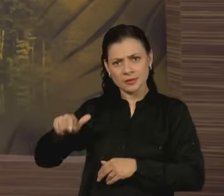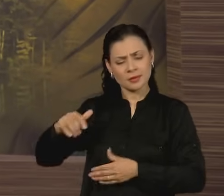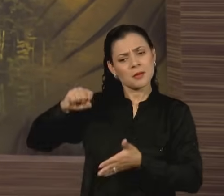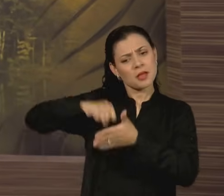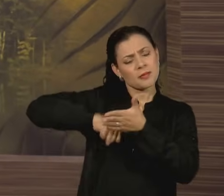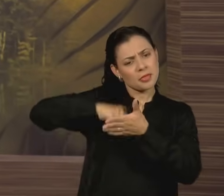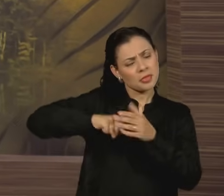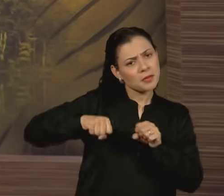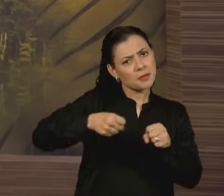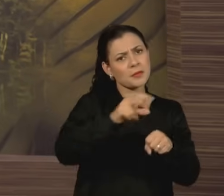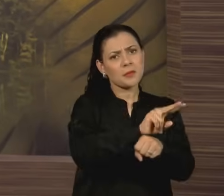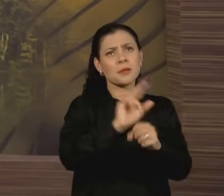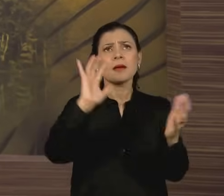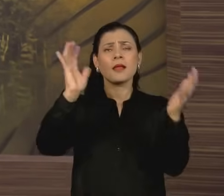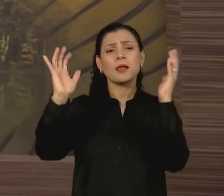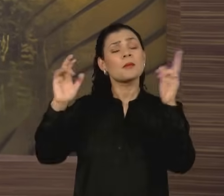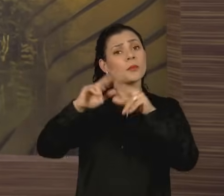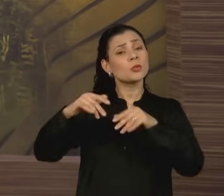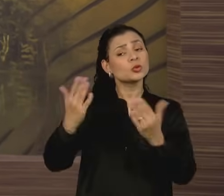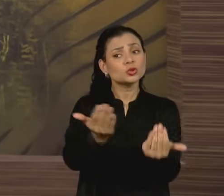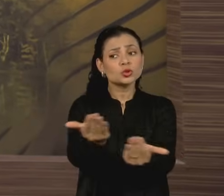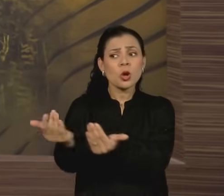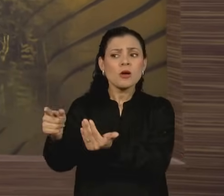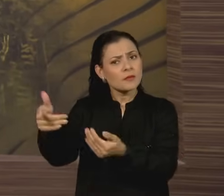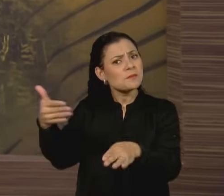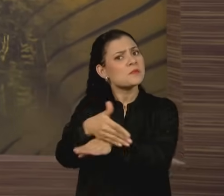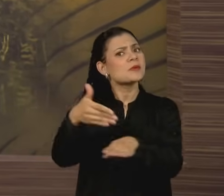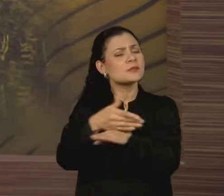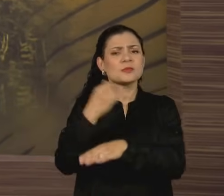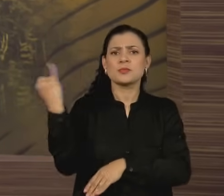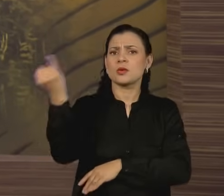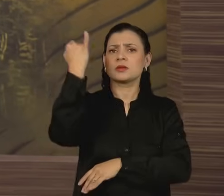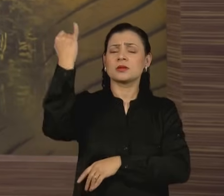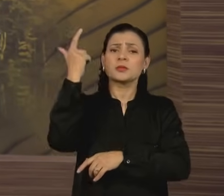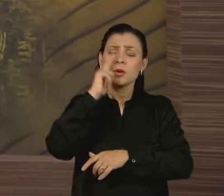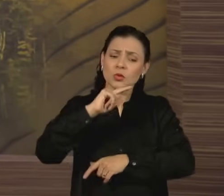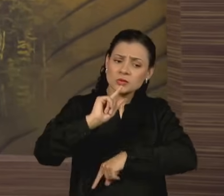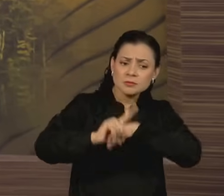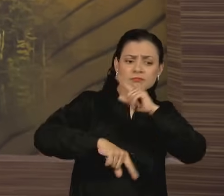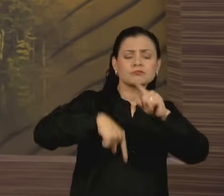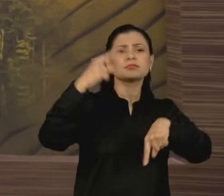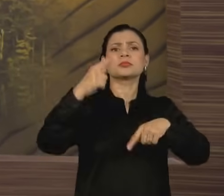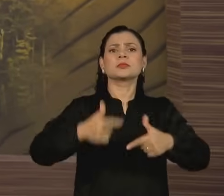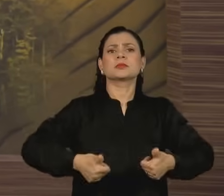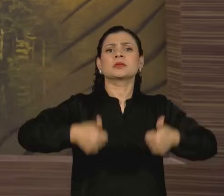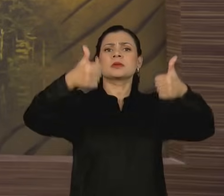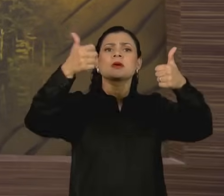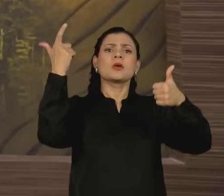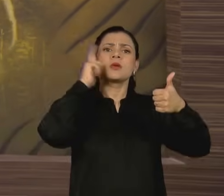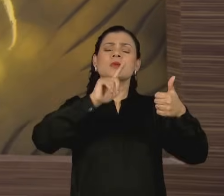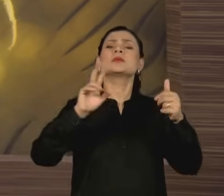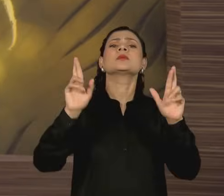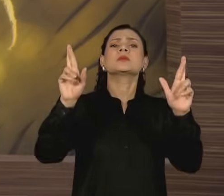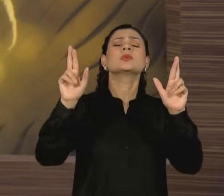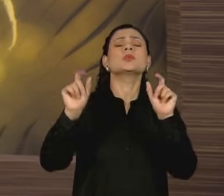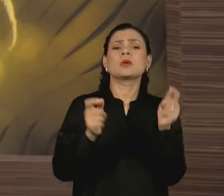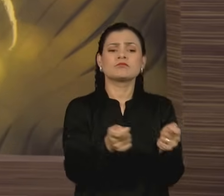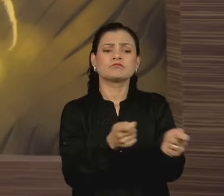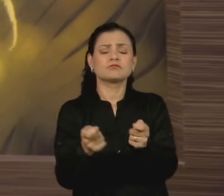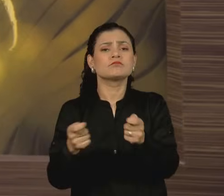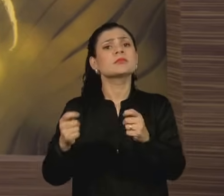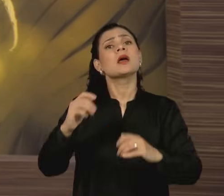participação das novas gerações é essencial na busca de caminhos e soluções para o controle do aquecimento global